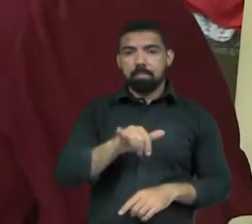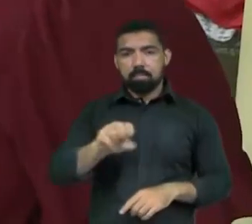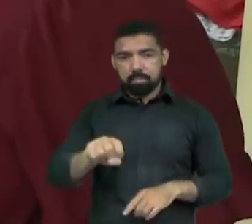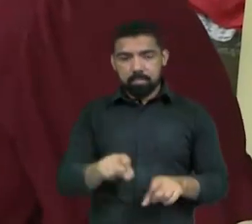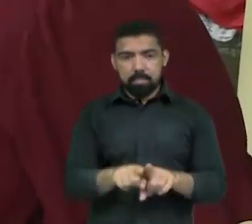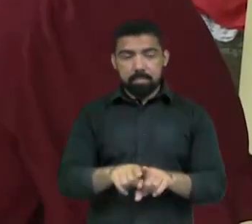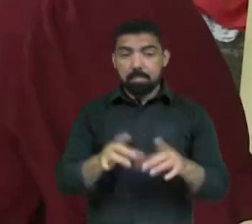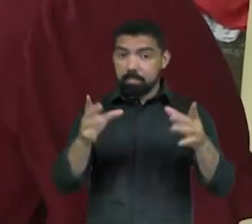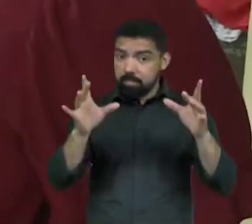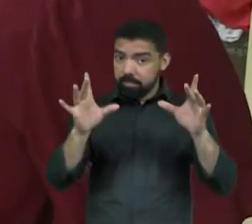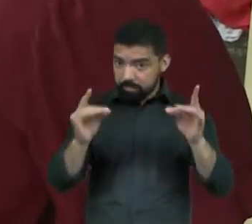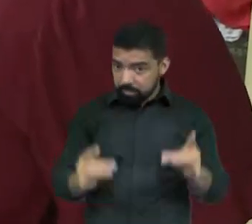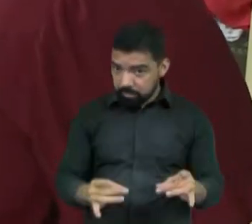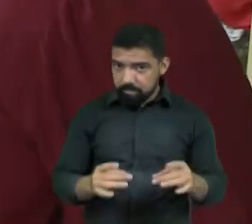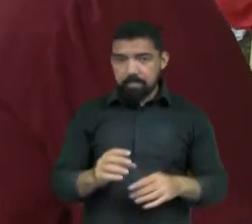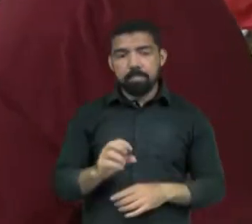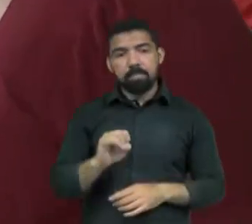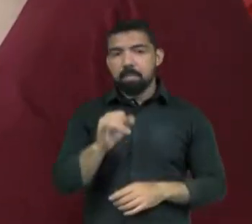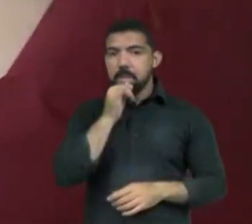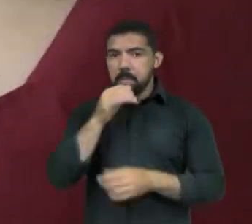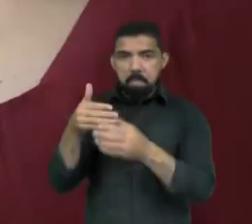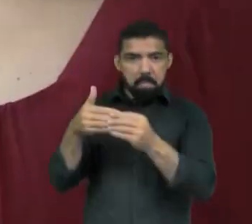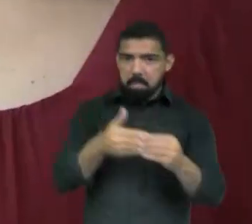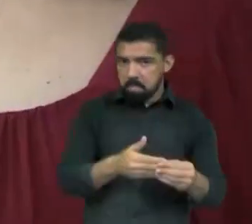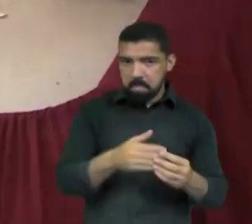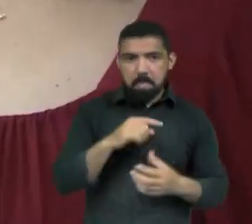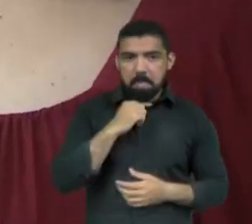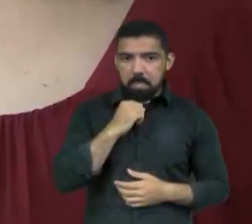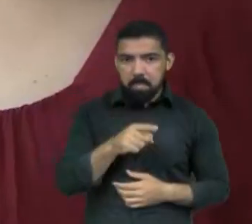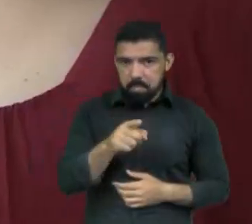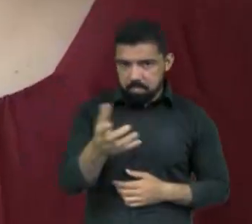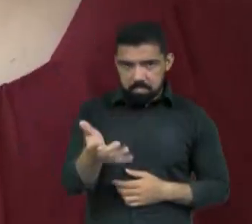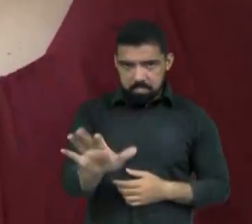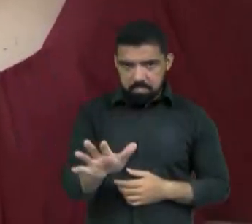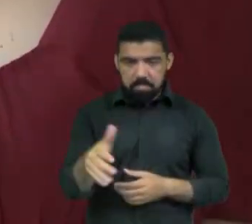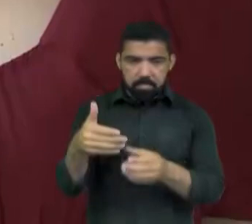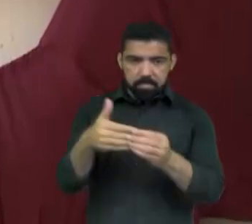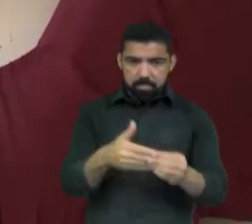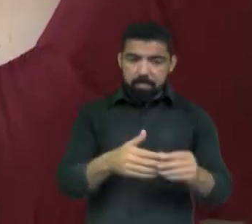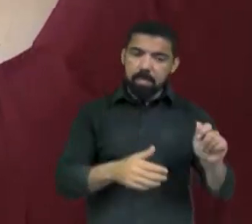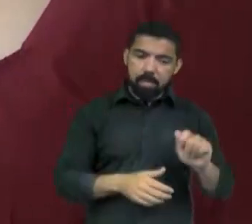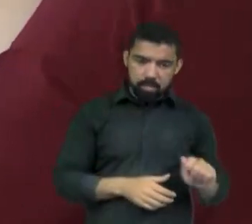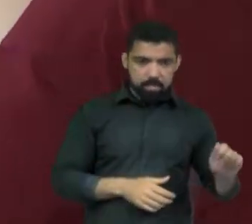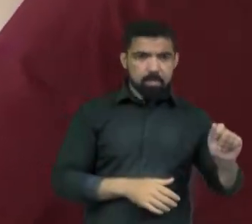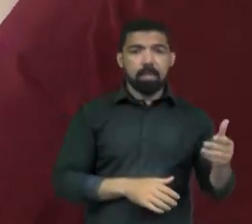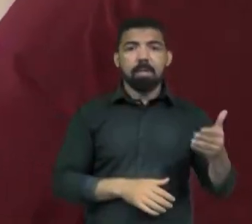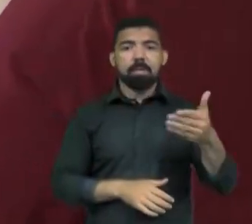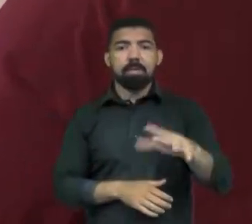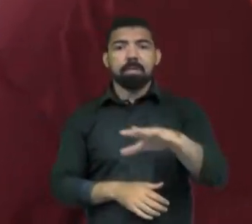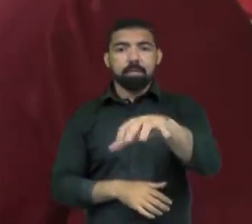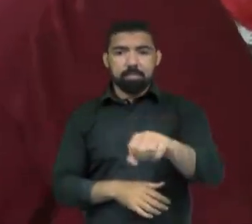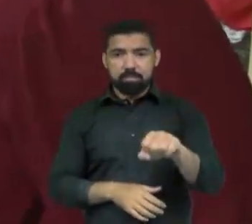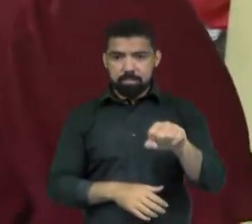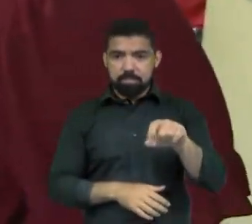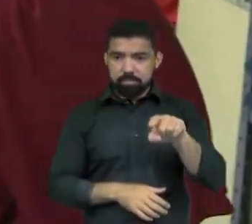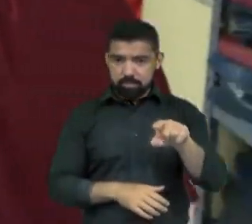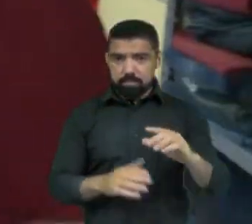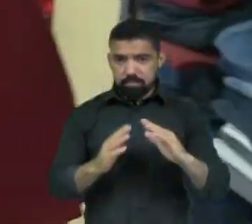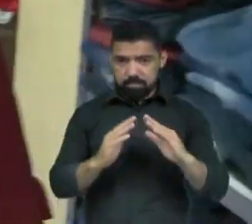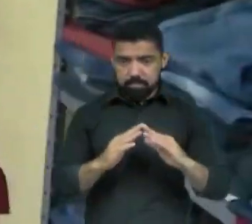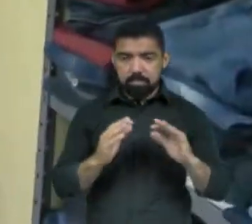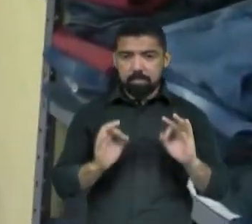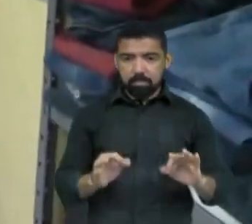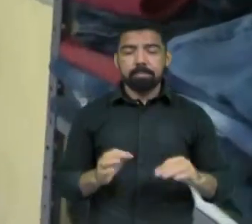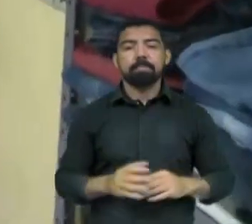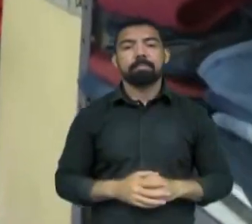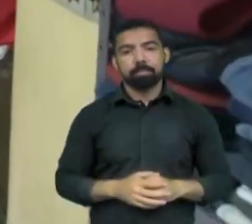se você não tem condição de trazer um móvel que você não quer mais, a Associação Peter Pan manda buscar em casa. Exatamente. O